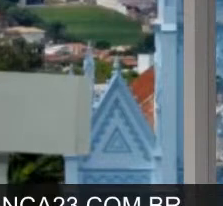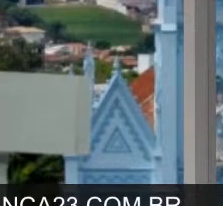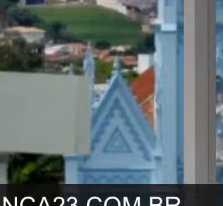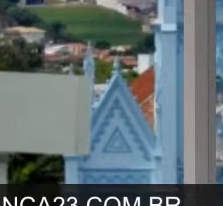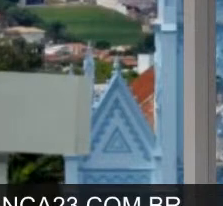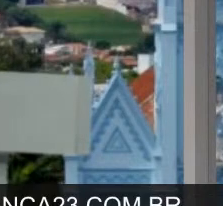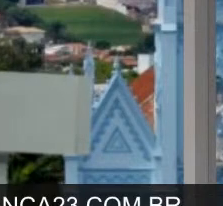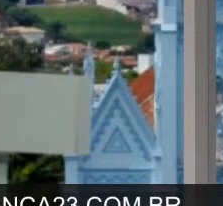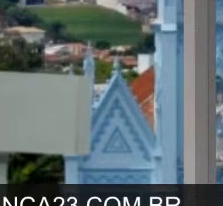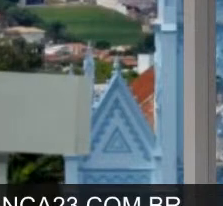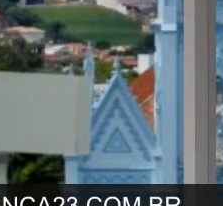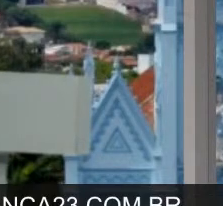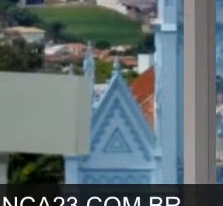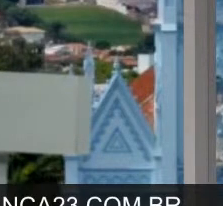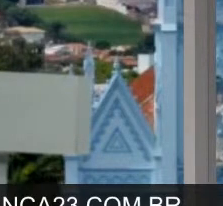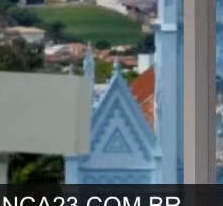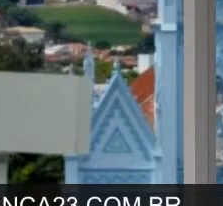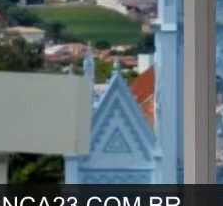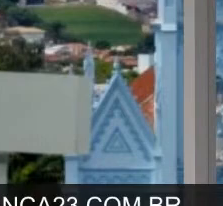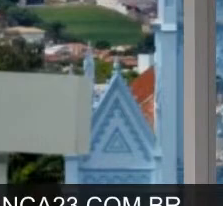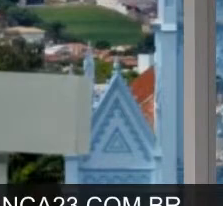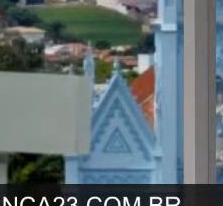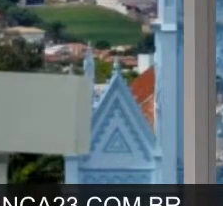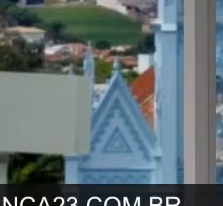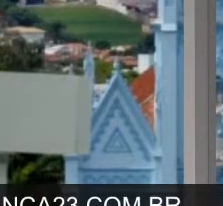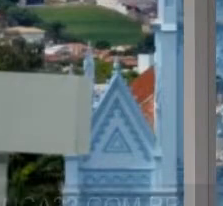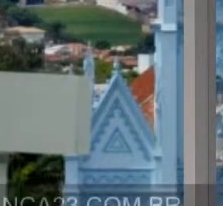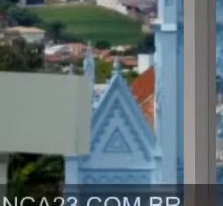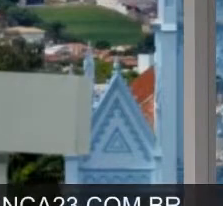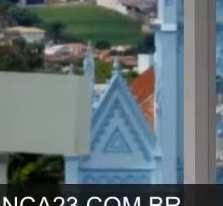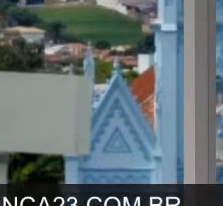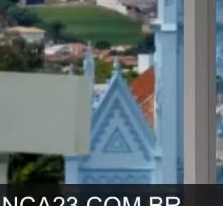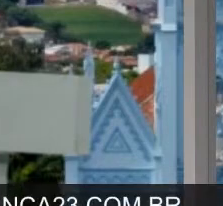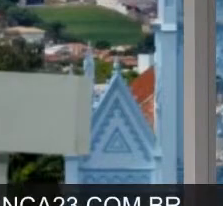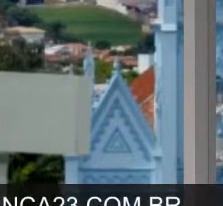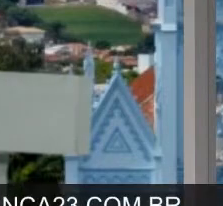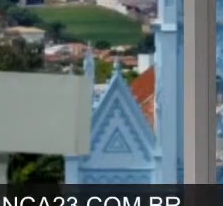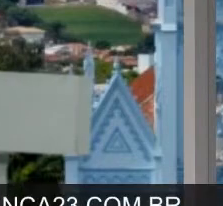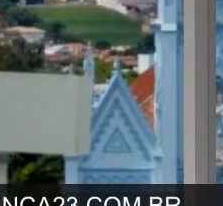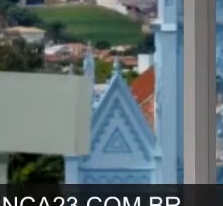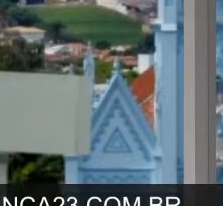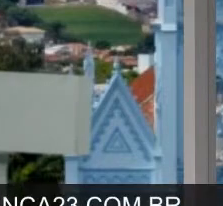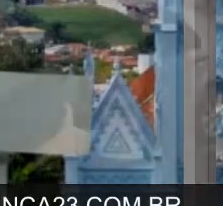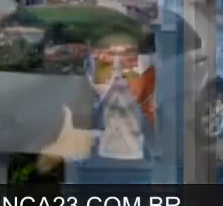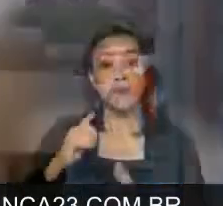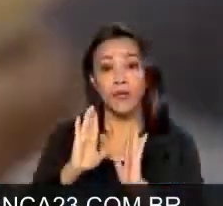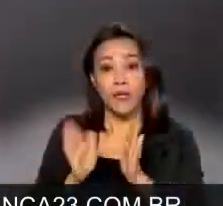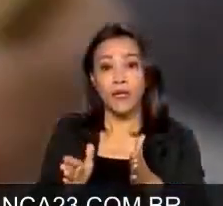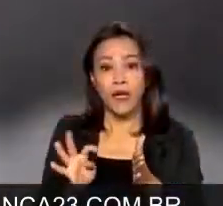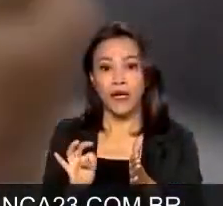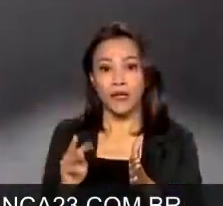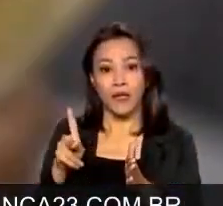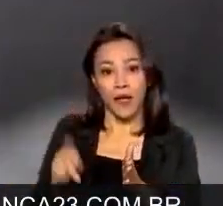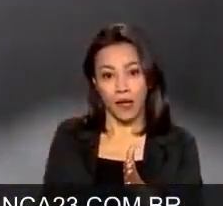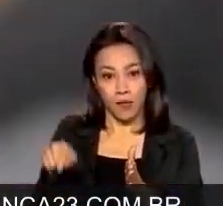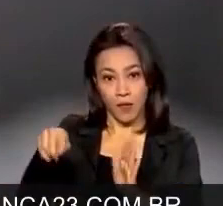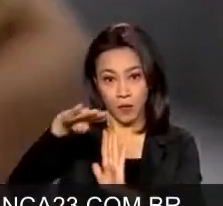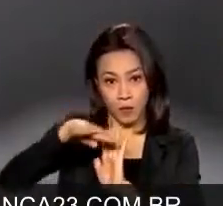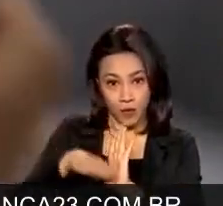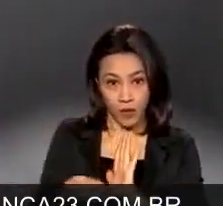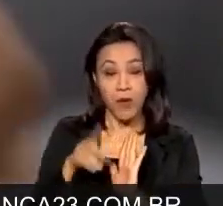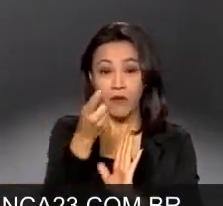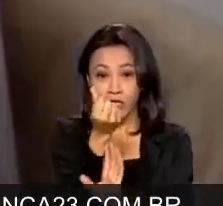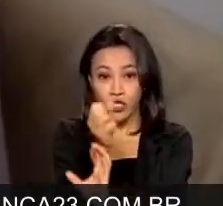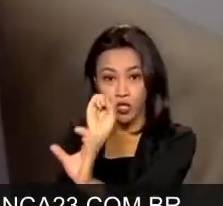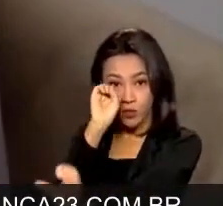pelo governo federal. Duas parcelas começam a ser pagas a partir de hoje. Dá só uma olhada. A Caixa paga hoje